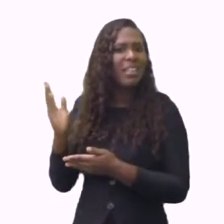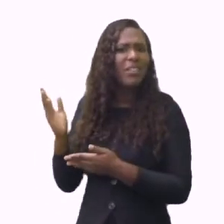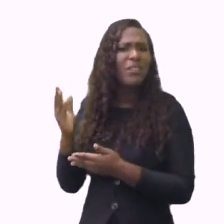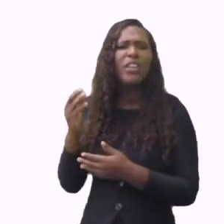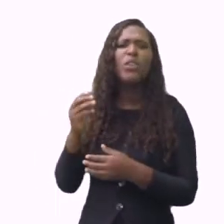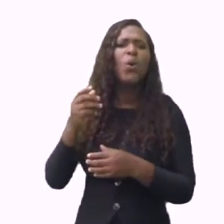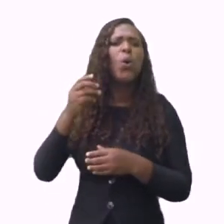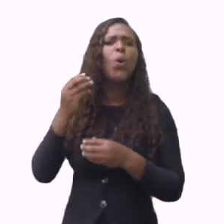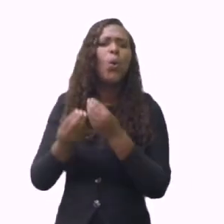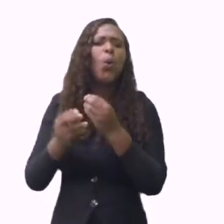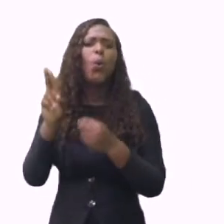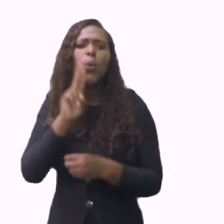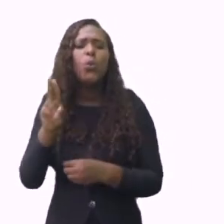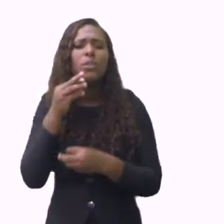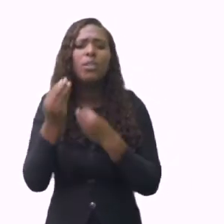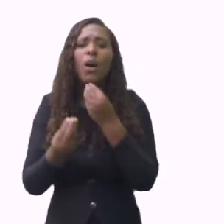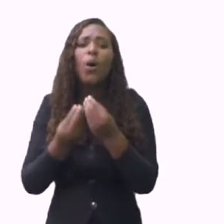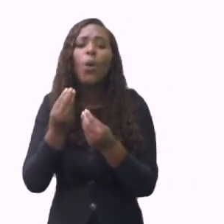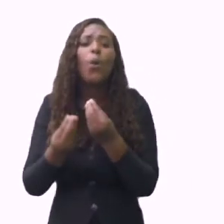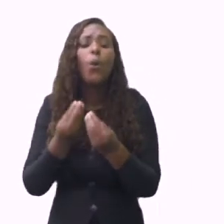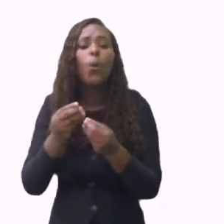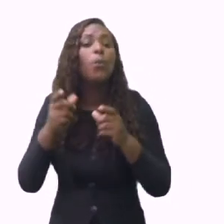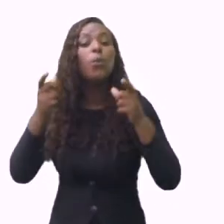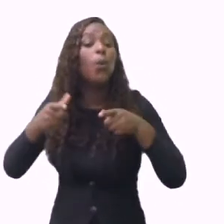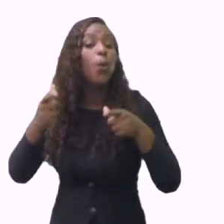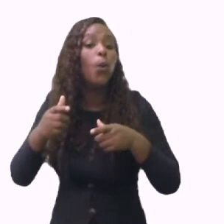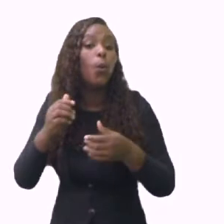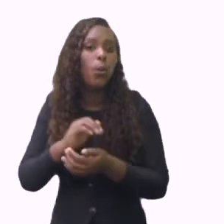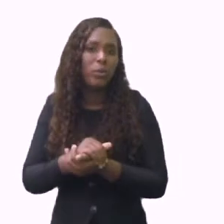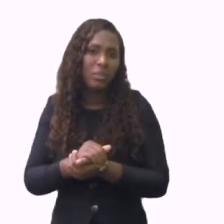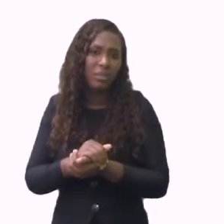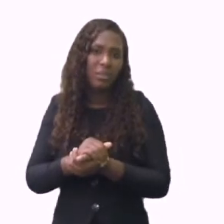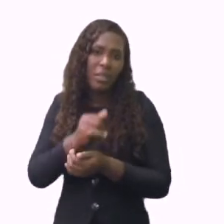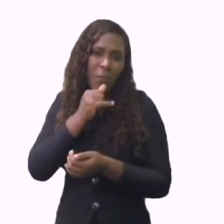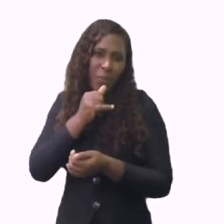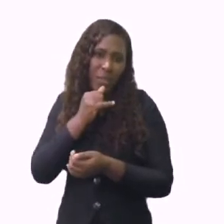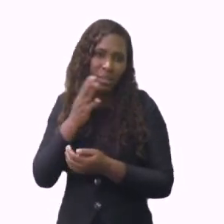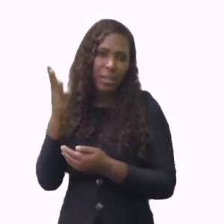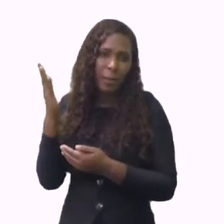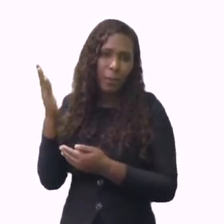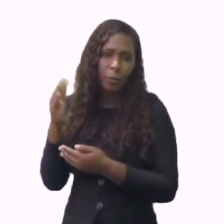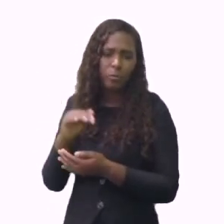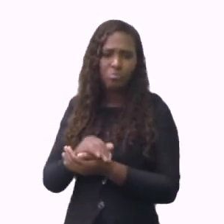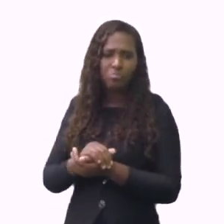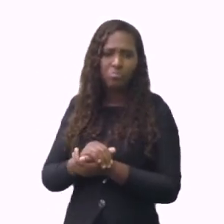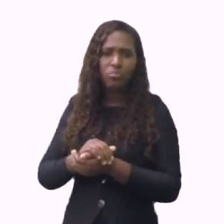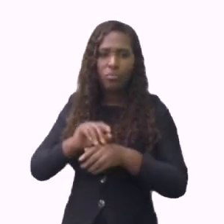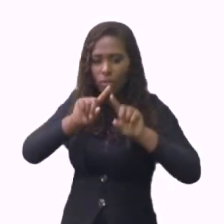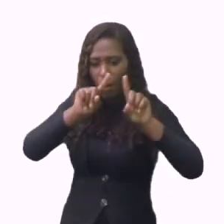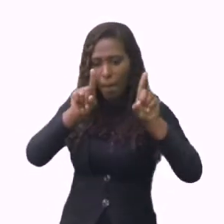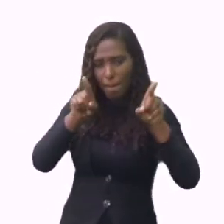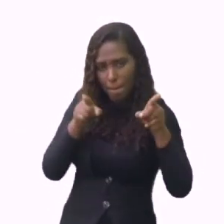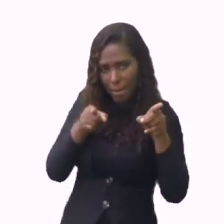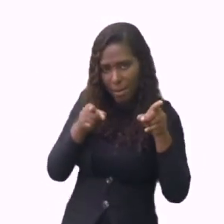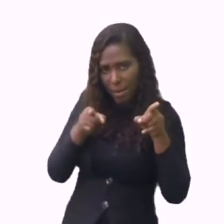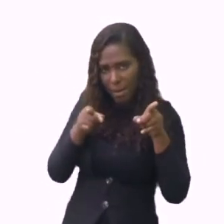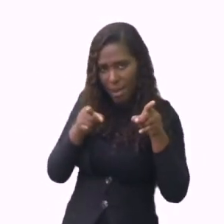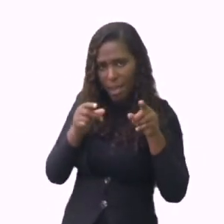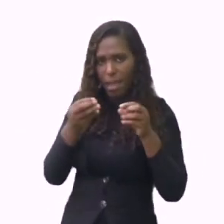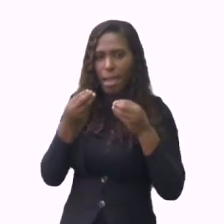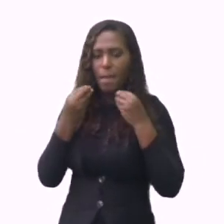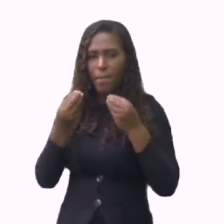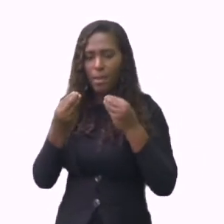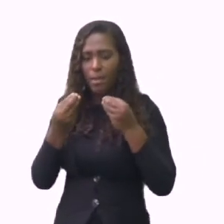daquele... ou falar alguma coisa que não é dessa língua. Vamos explicar. Os parênteses servem para